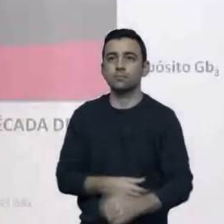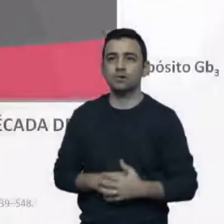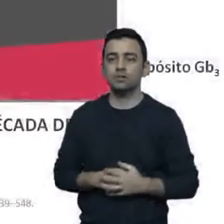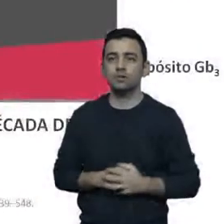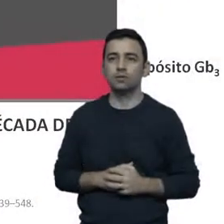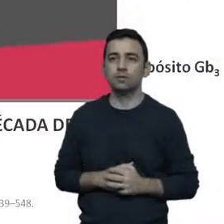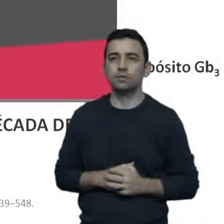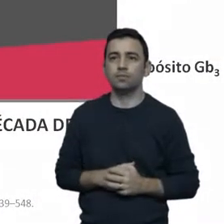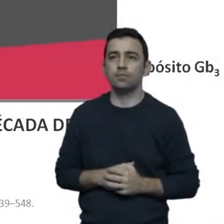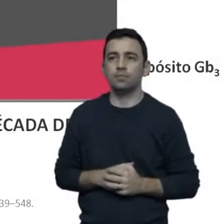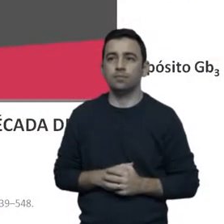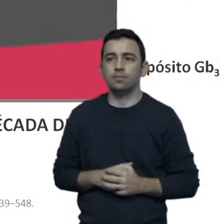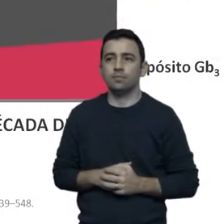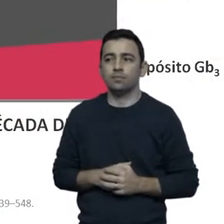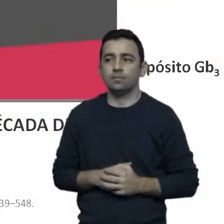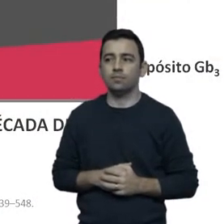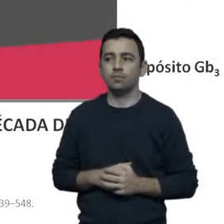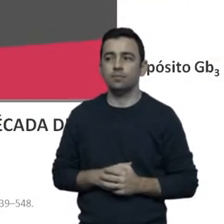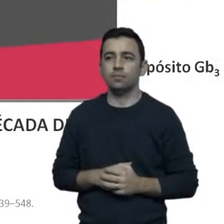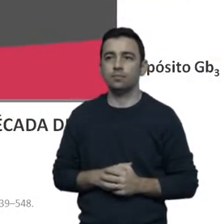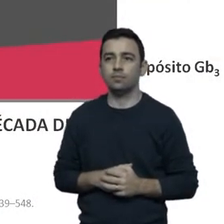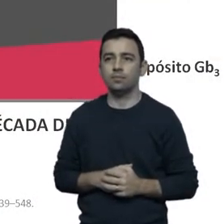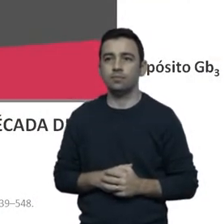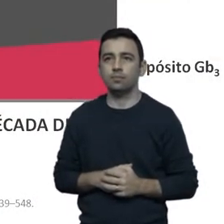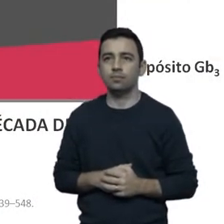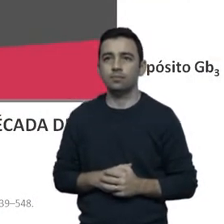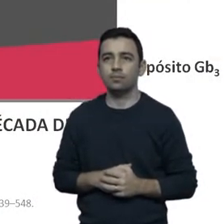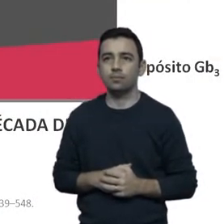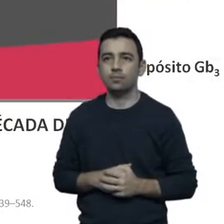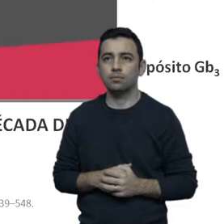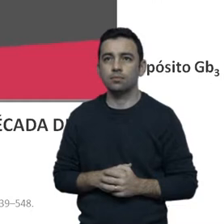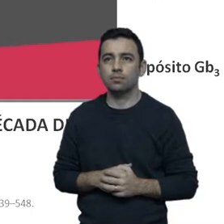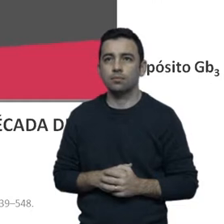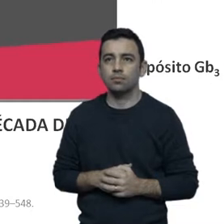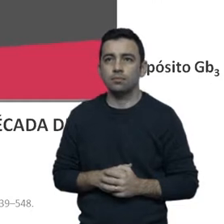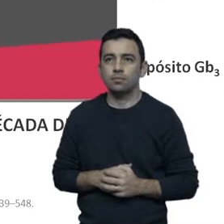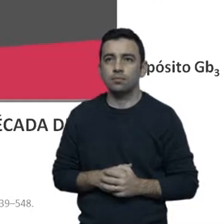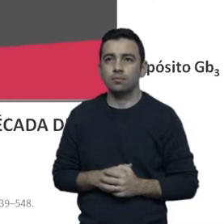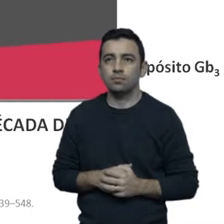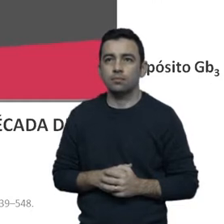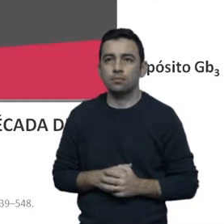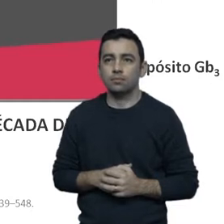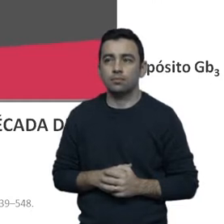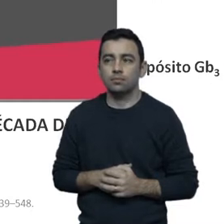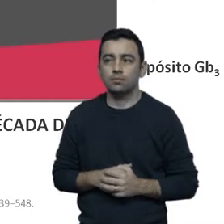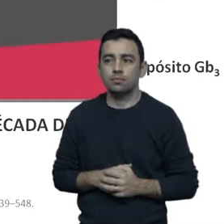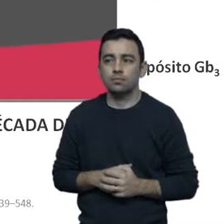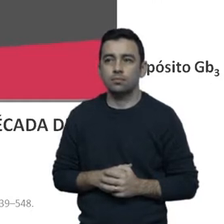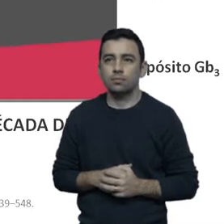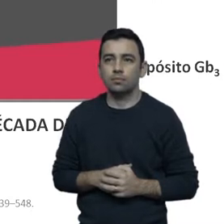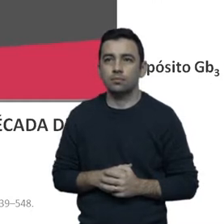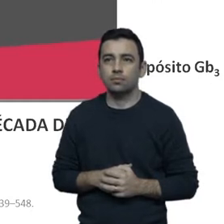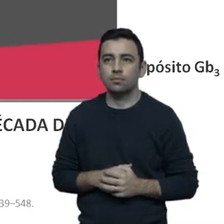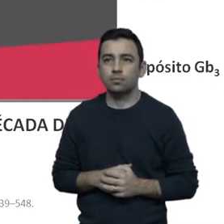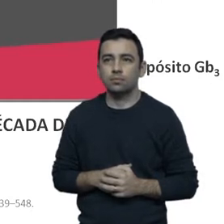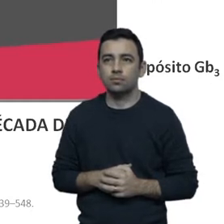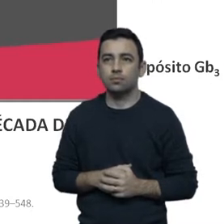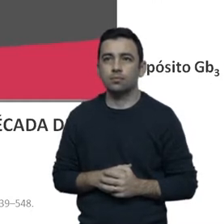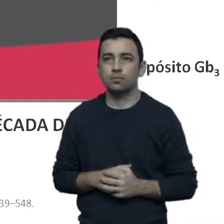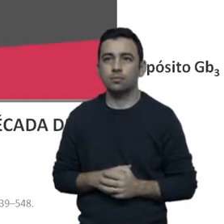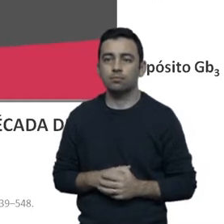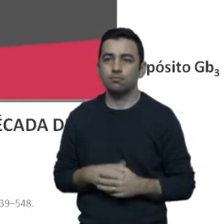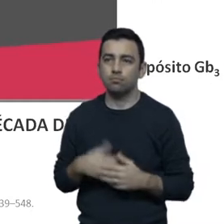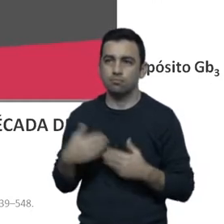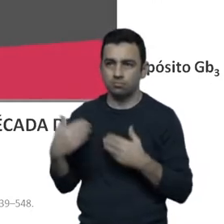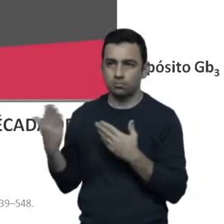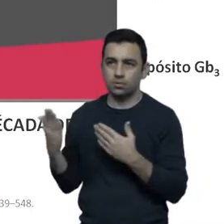esgotando, mas... Tem mais 10 minutos para falar. Muito obrigado, presidente. Então, aqui nesse